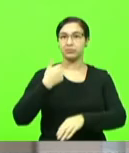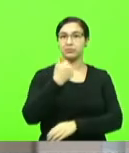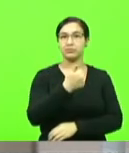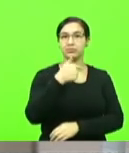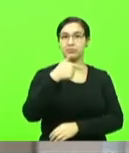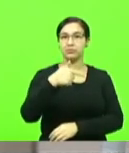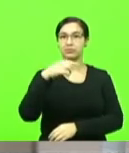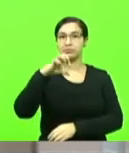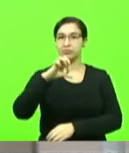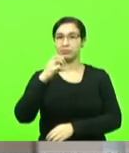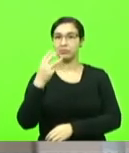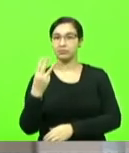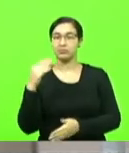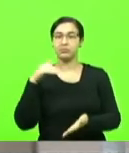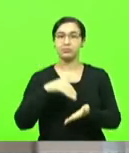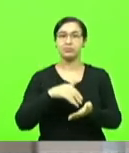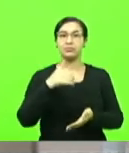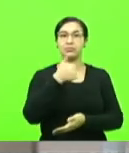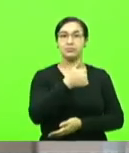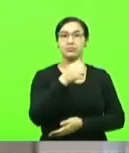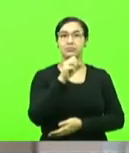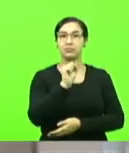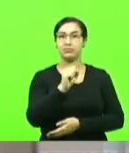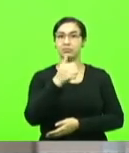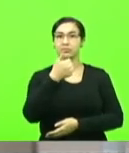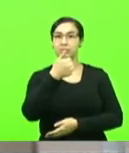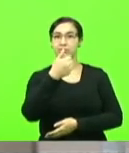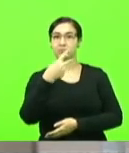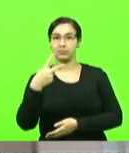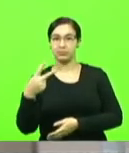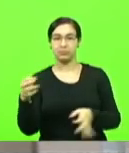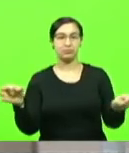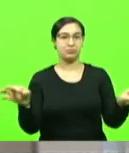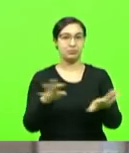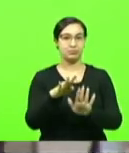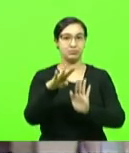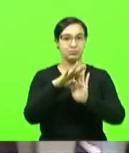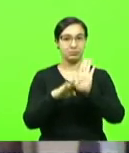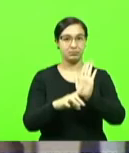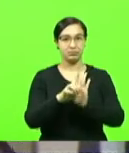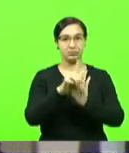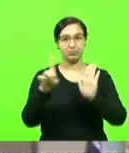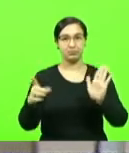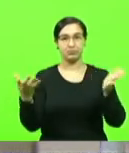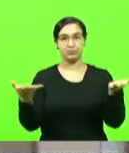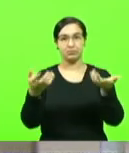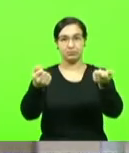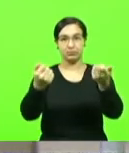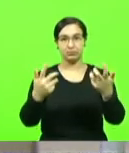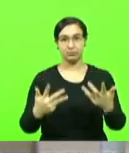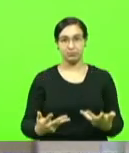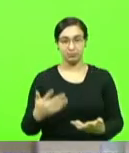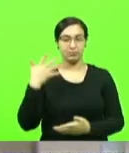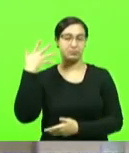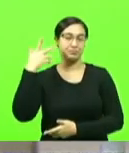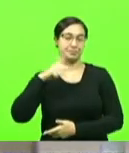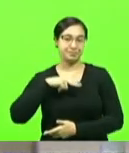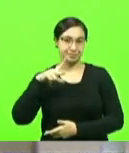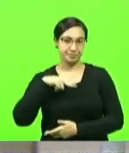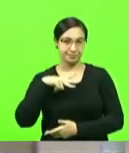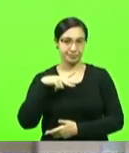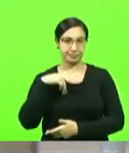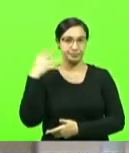1793 a 1812. Fim da ordem do dia, passamos às explicações